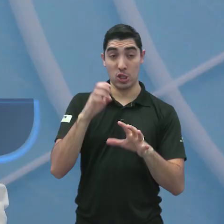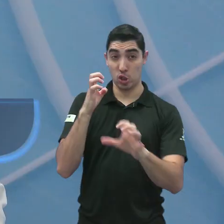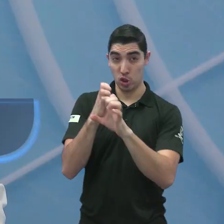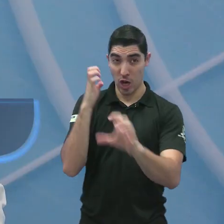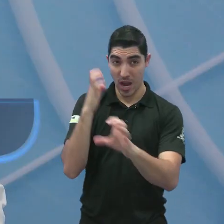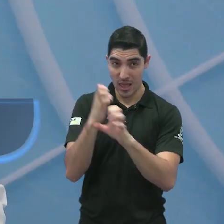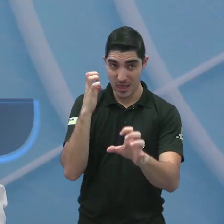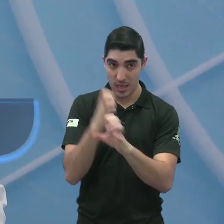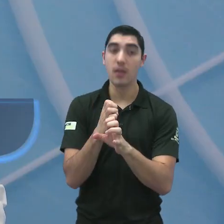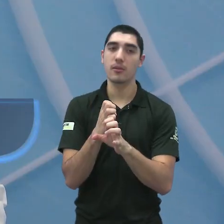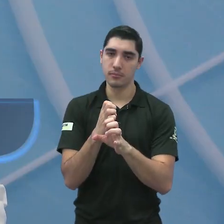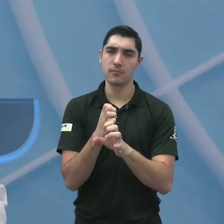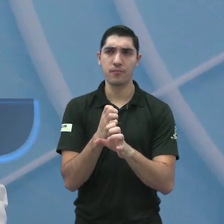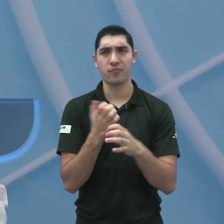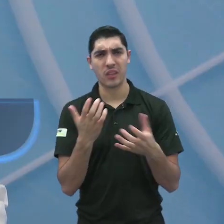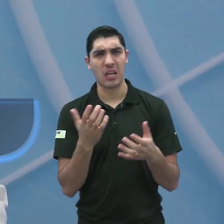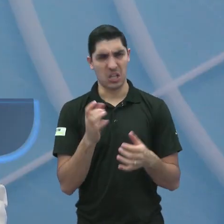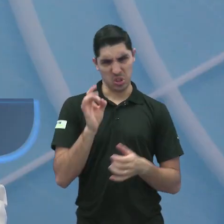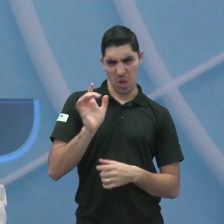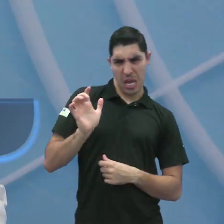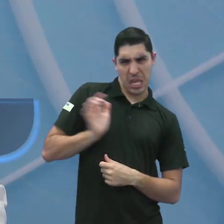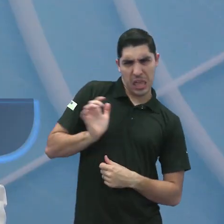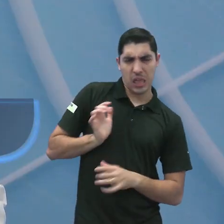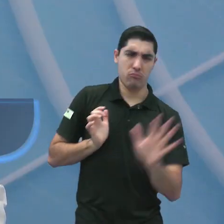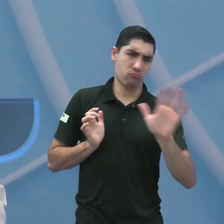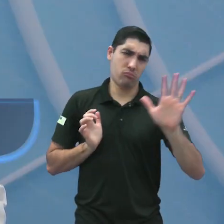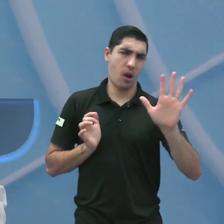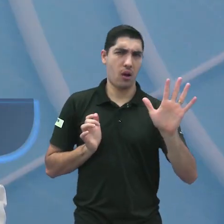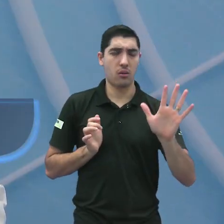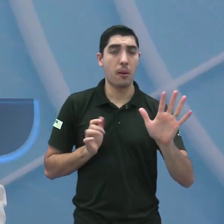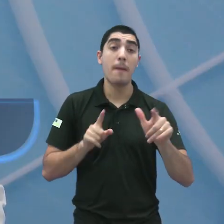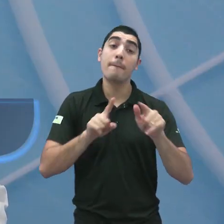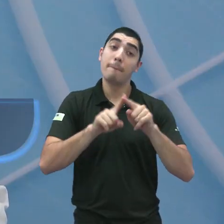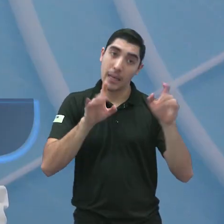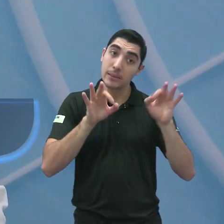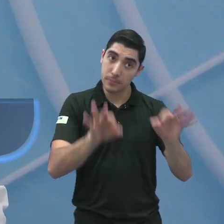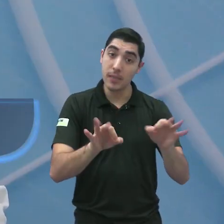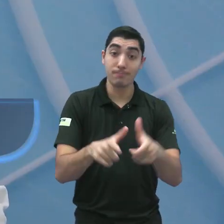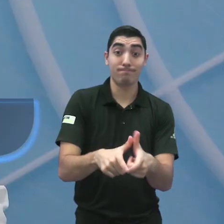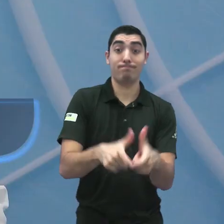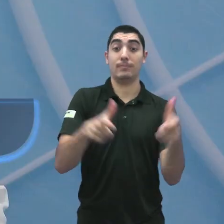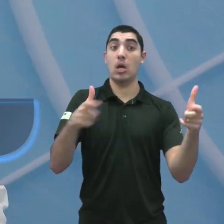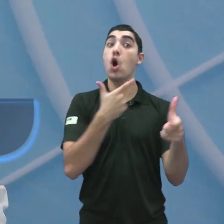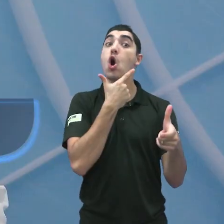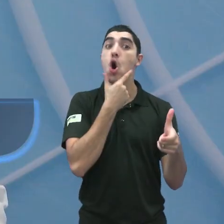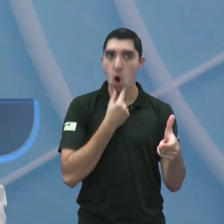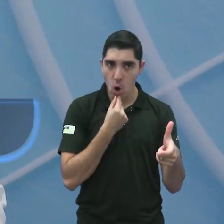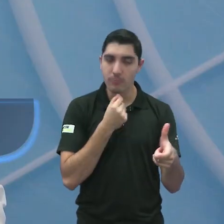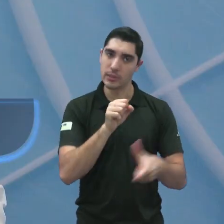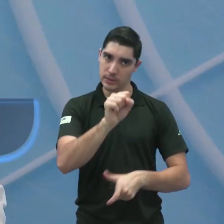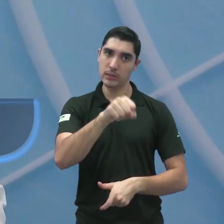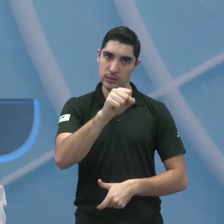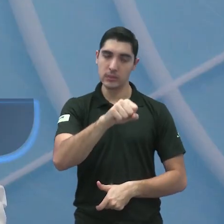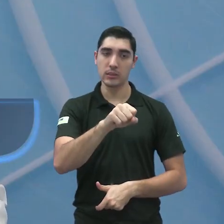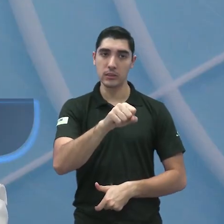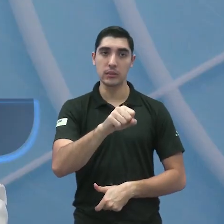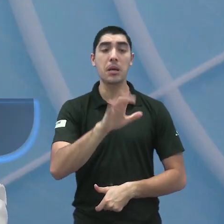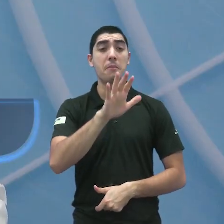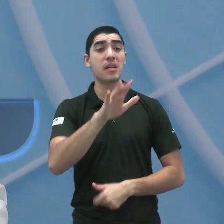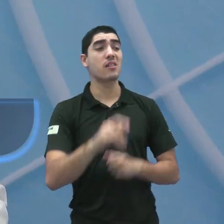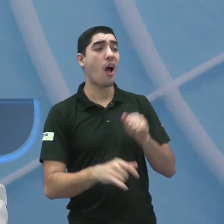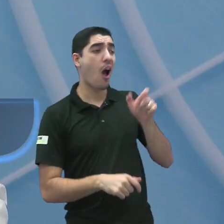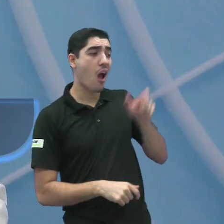bem, não digo nem elitizado, mas bem masculinizado, né? Eu vejo que a mulher talvez ela não